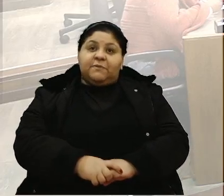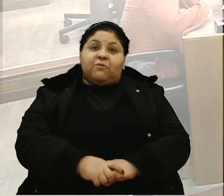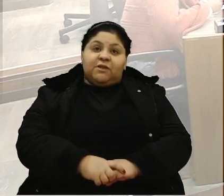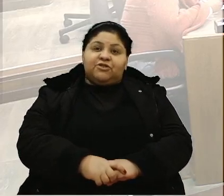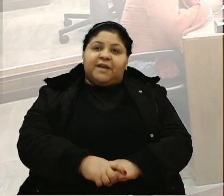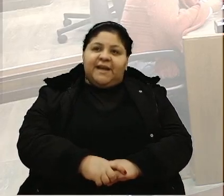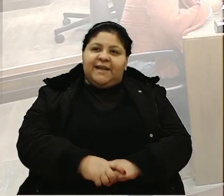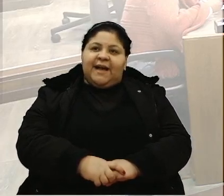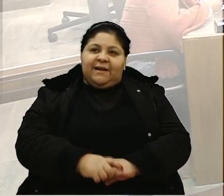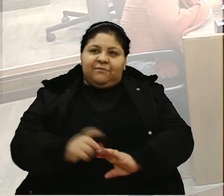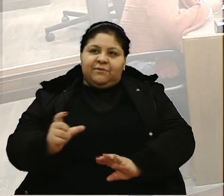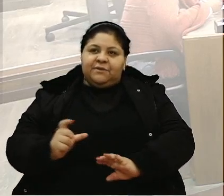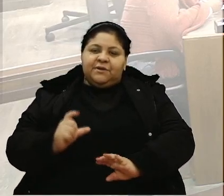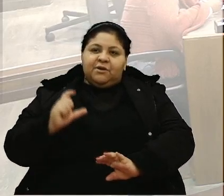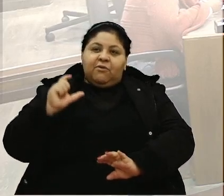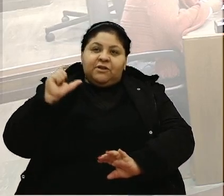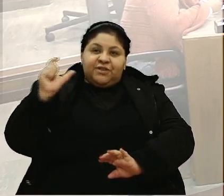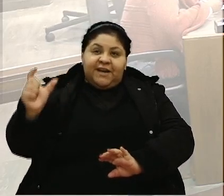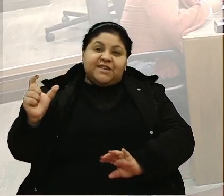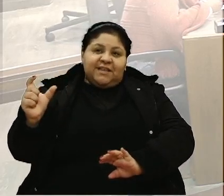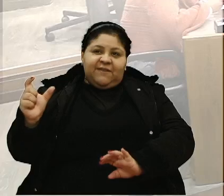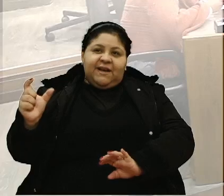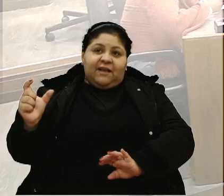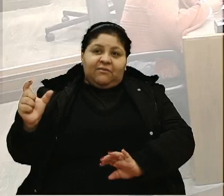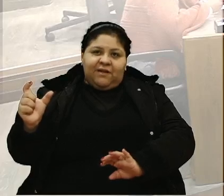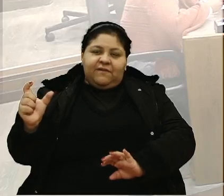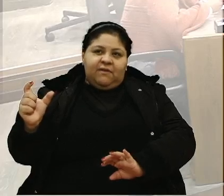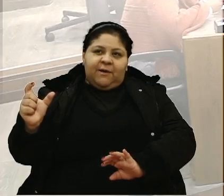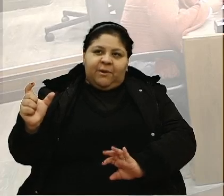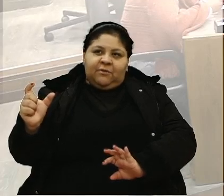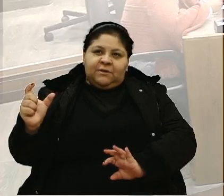Com a palavra, vereador Cadori.